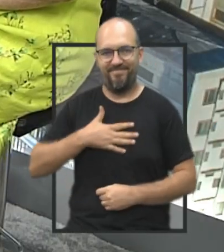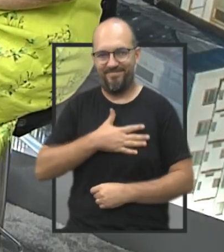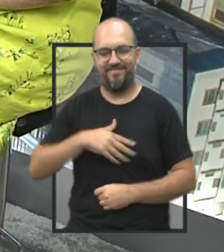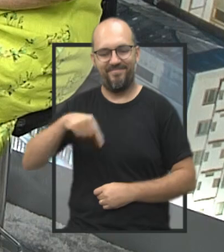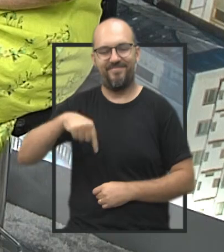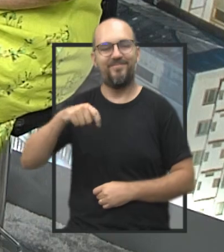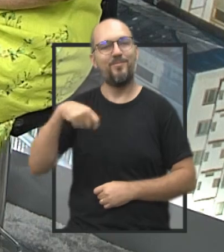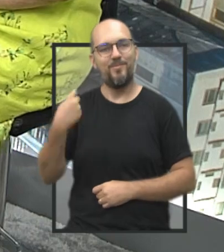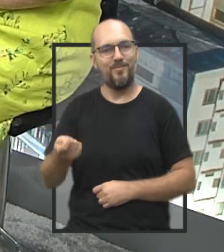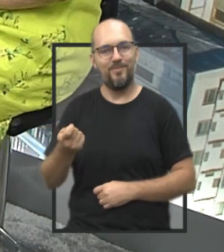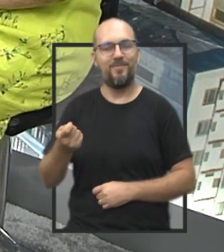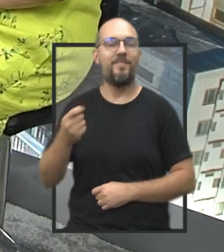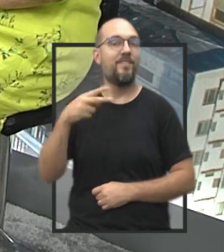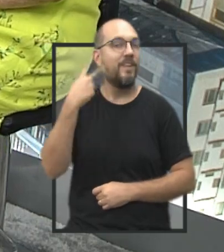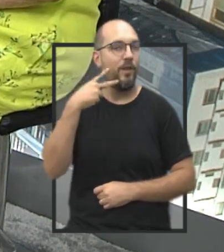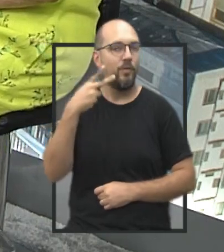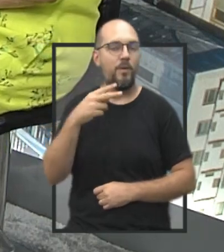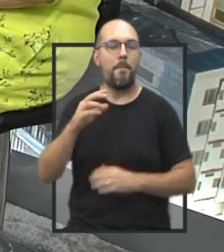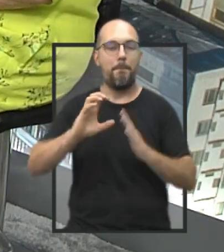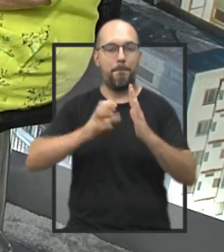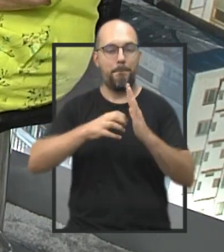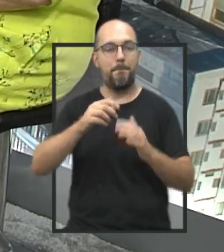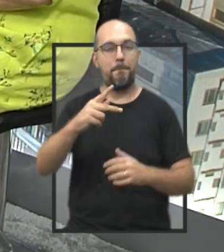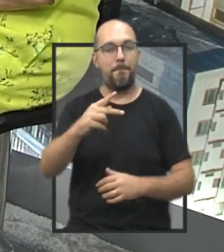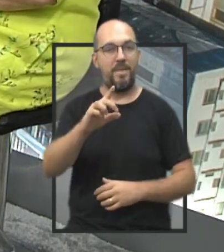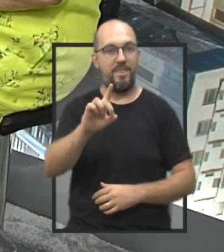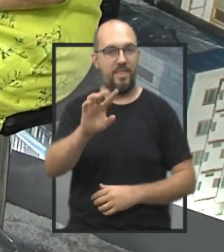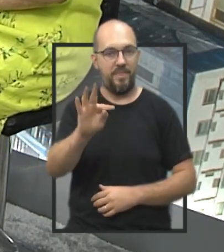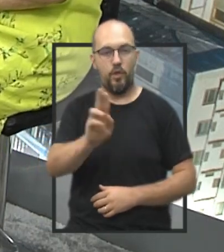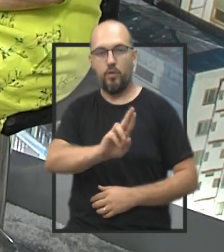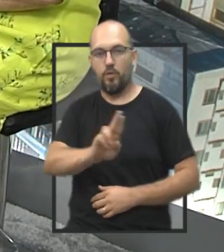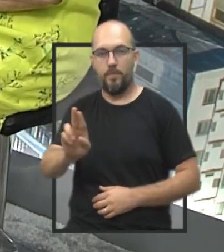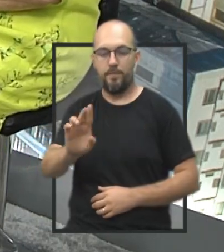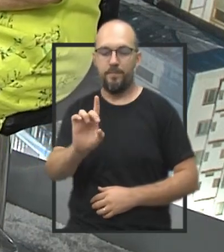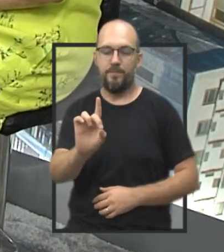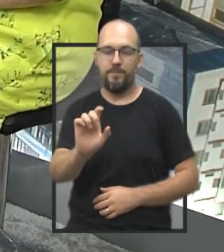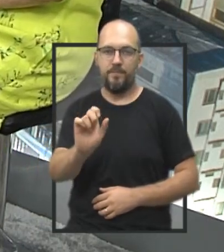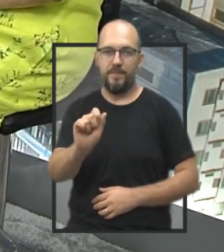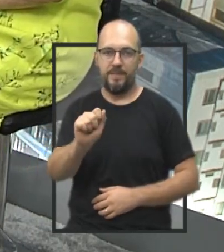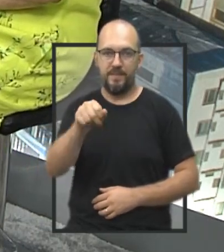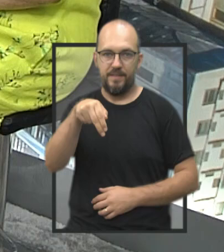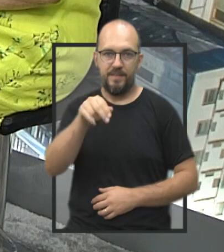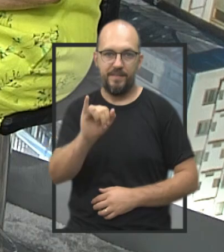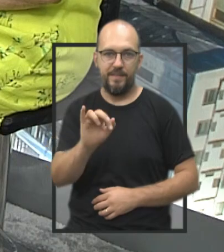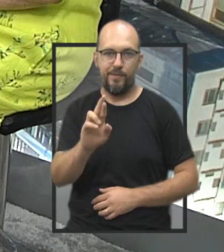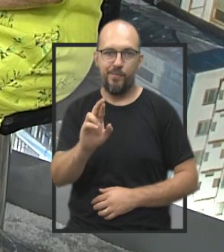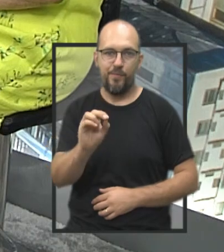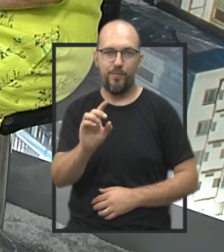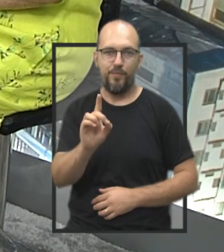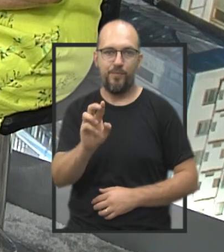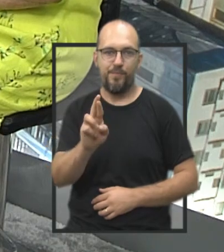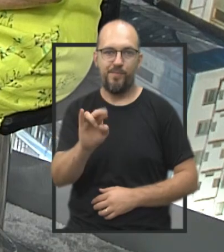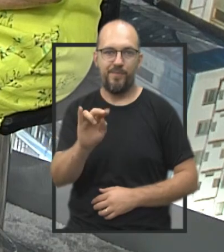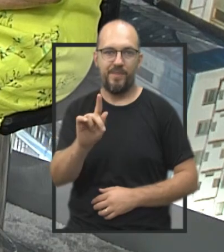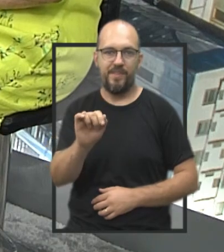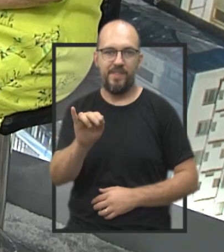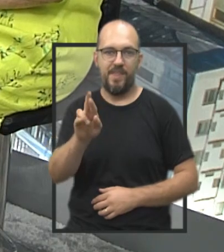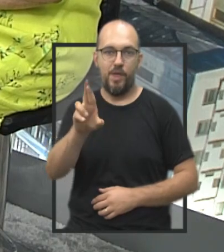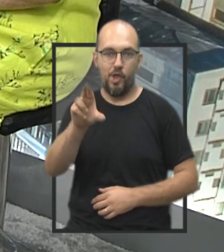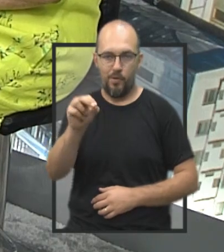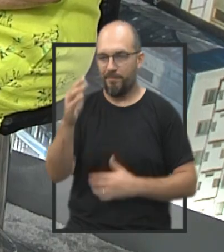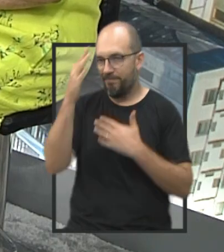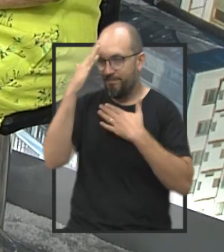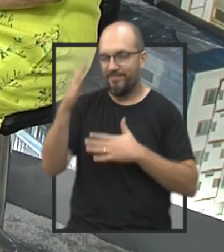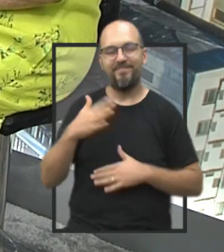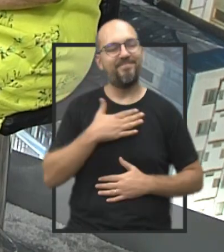da TV Câmara a vereadora do PDT, doutora Dani Rodrigueiro. Doutora Dani, muito obrigado pela sua presença aqui conosco, viu? O prazer é